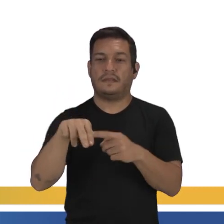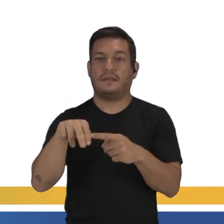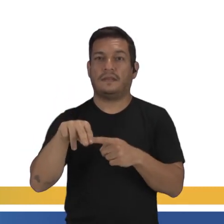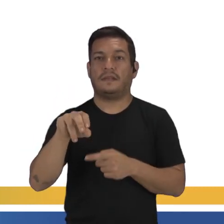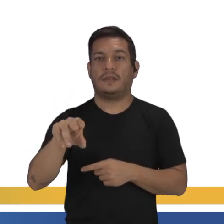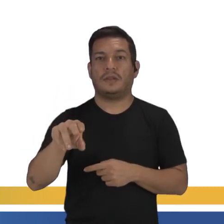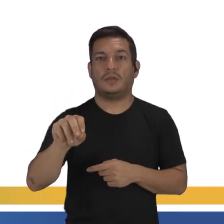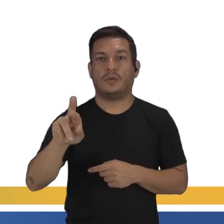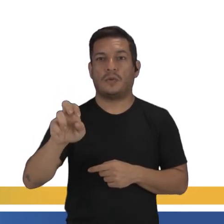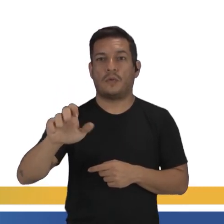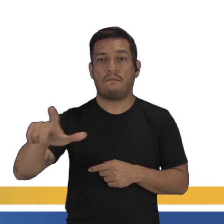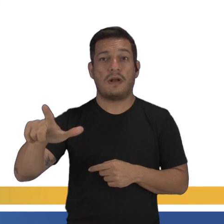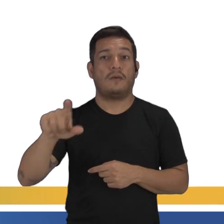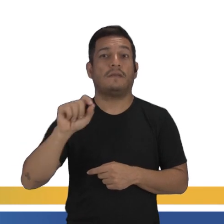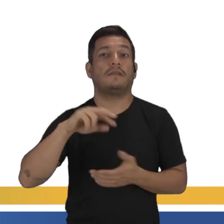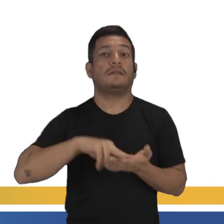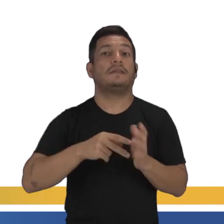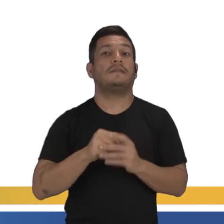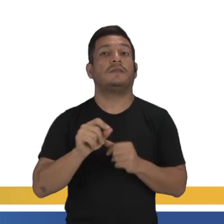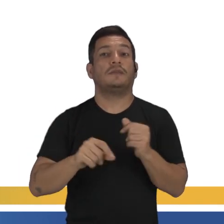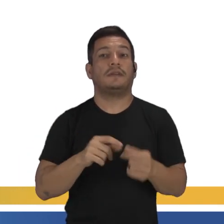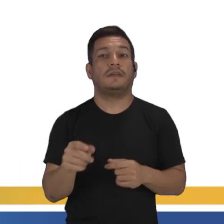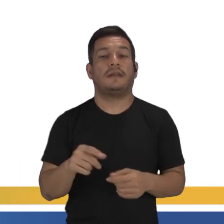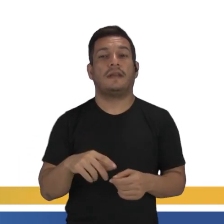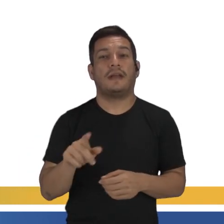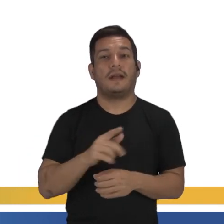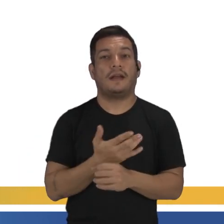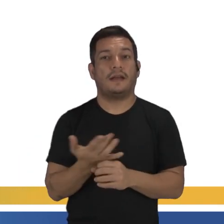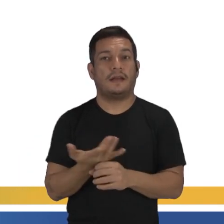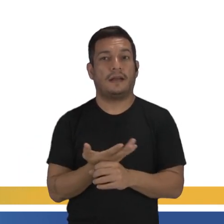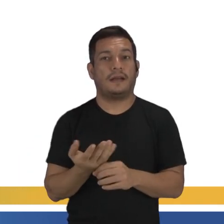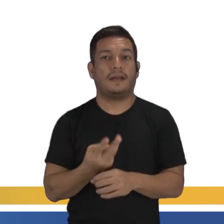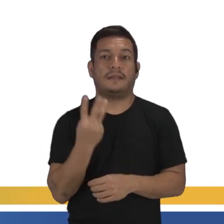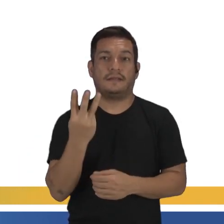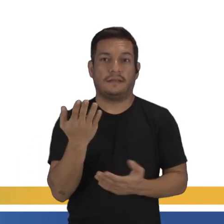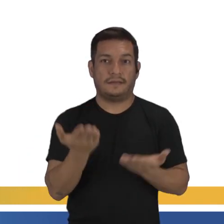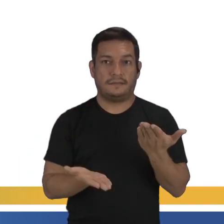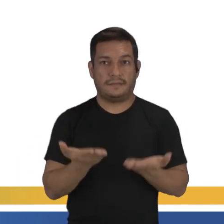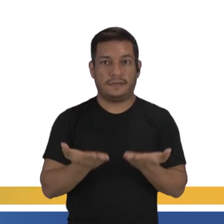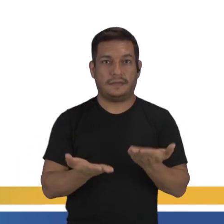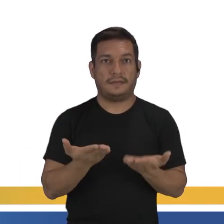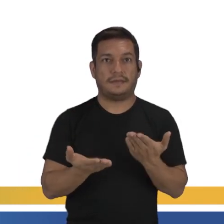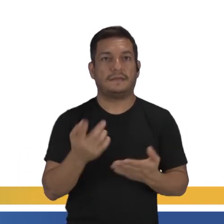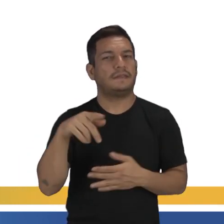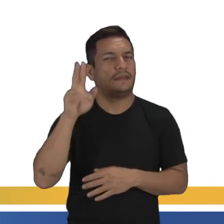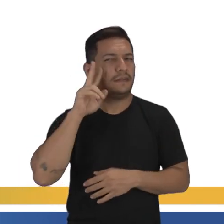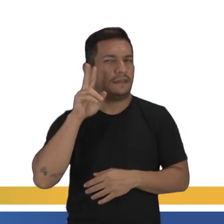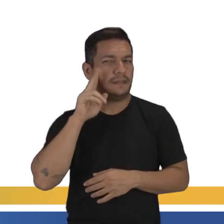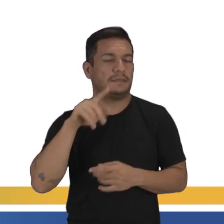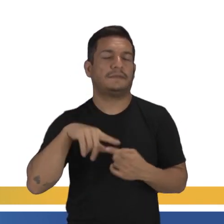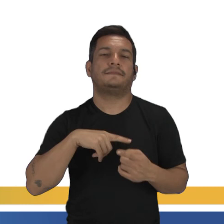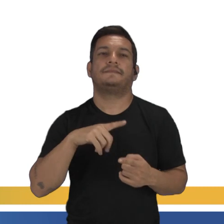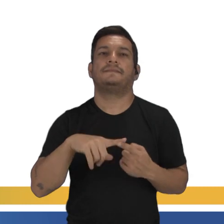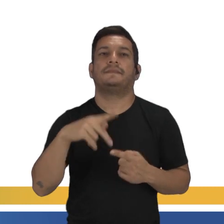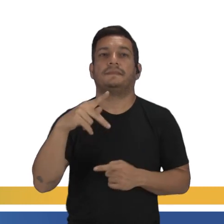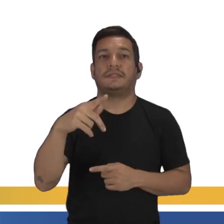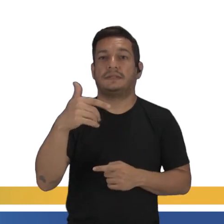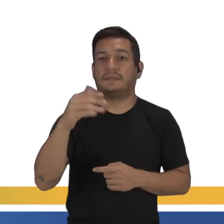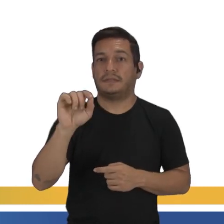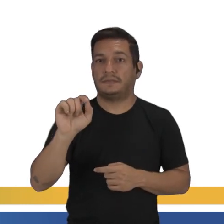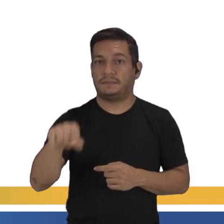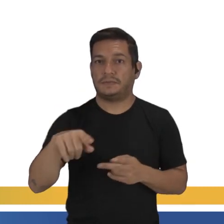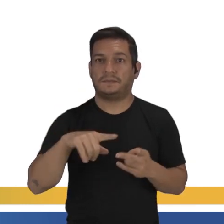as normais são as leituras das 3 balanças. Vocês lembram dos valores? Portanto, nós temos aí, peso é